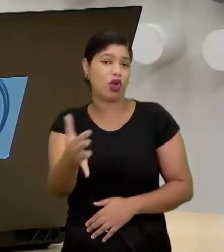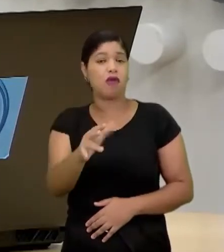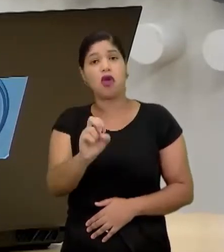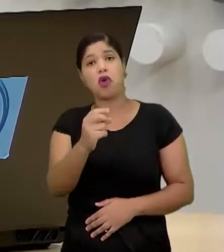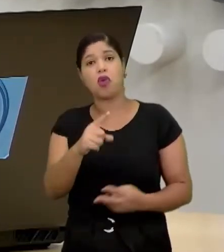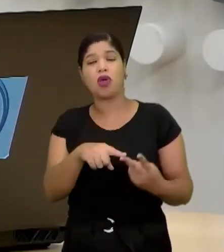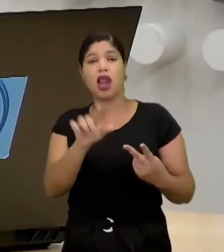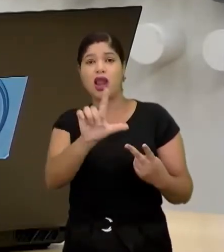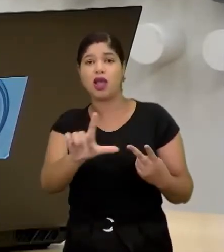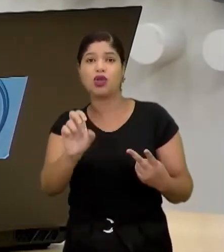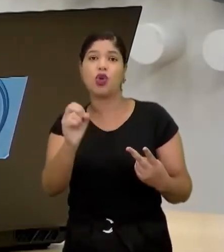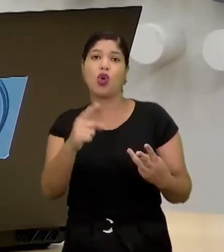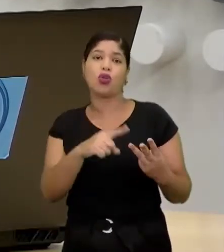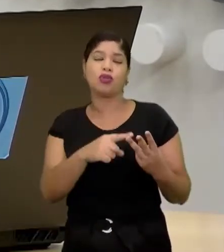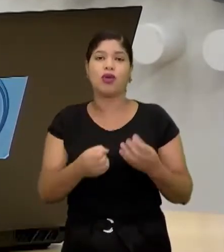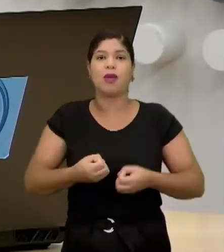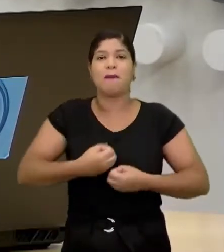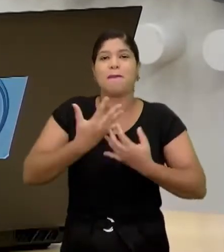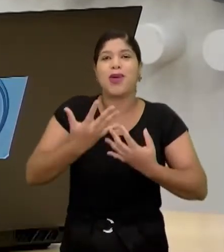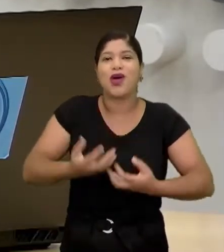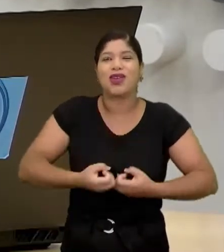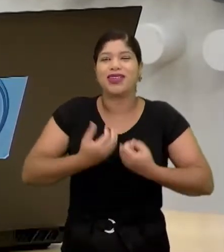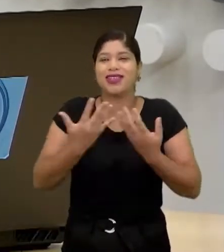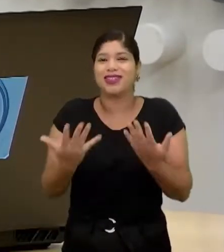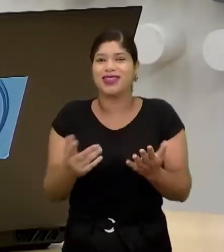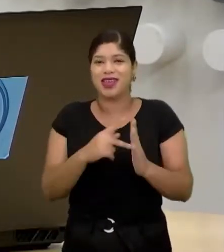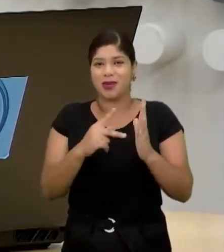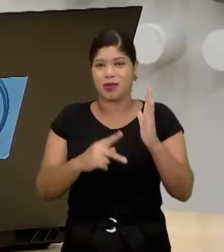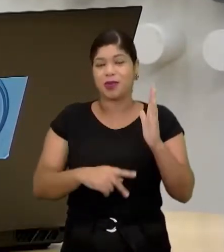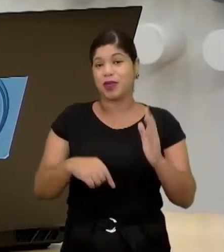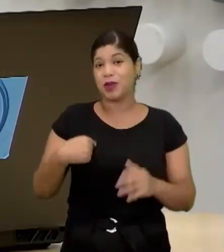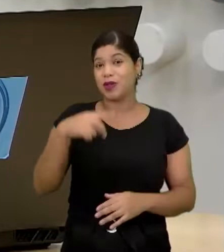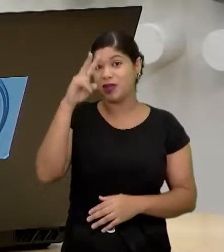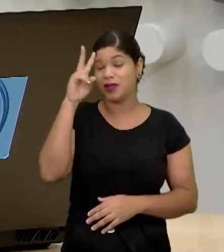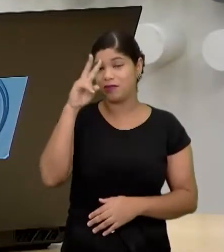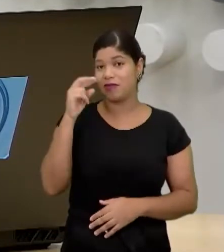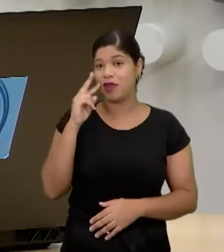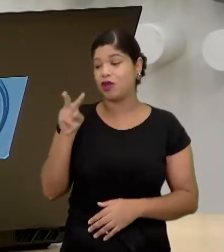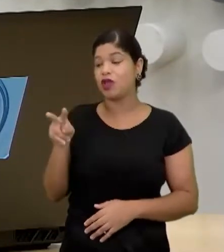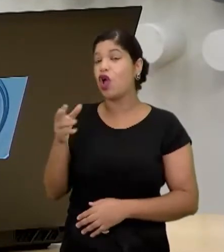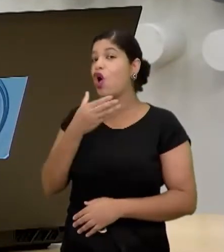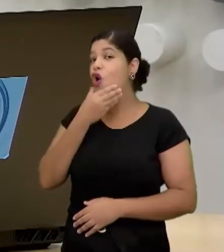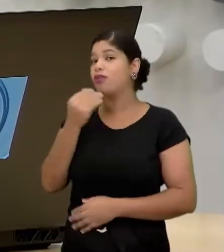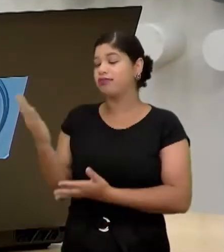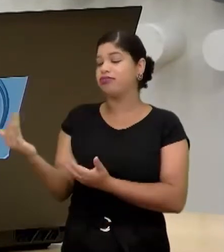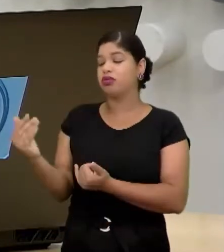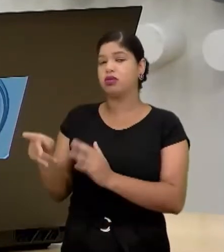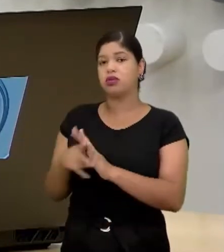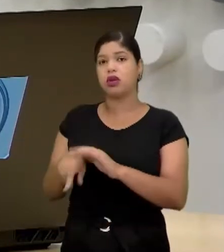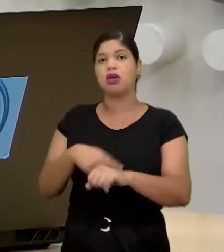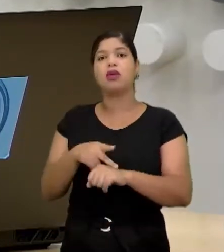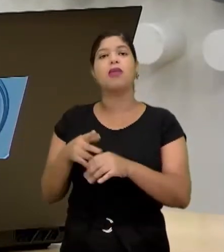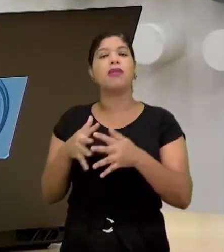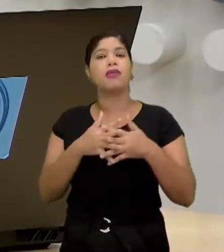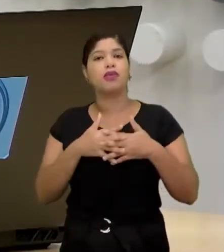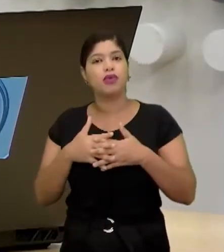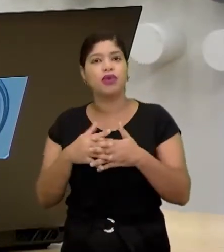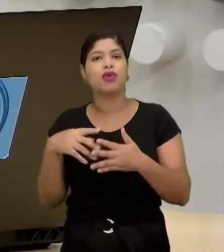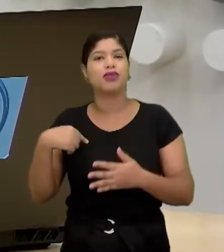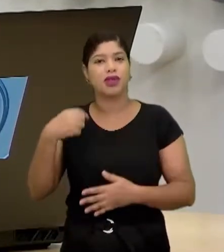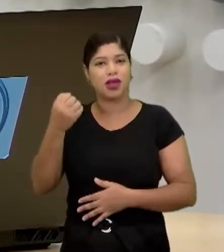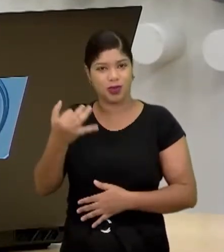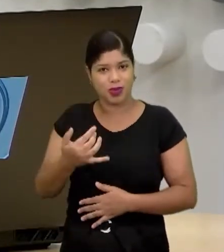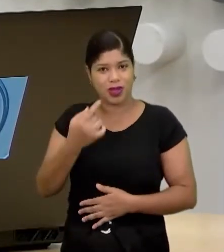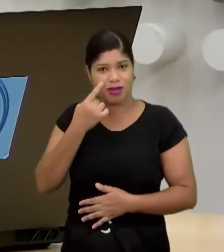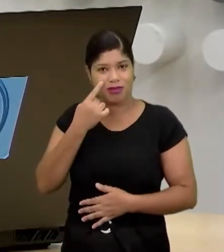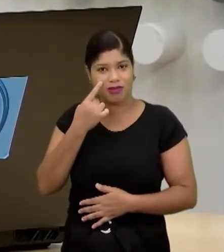e da poesia a gente tinha o Christopher maquiando leis esse jovem estadunidense de que falamos né